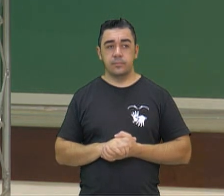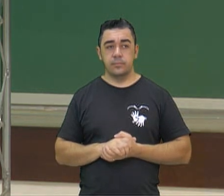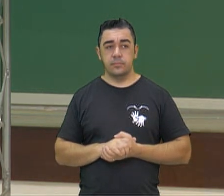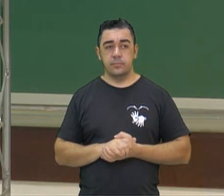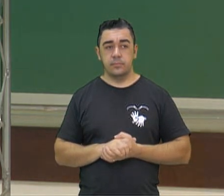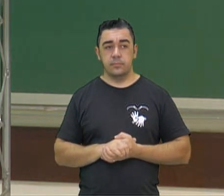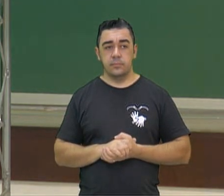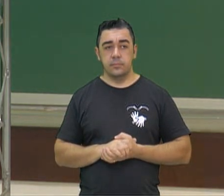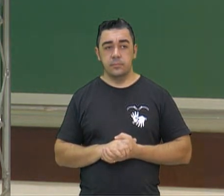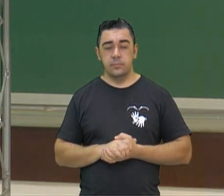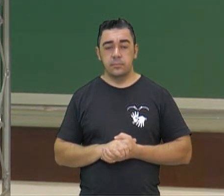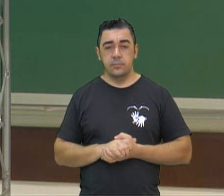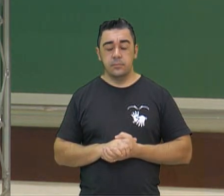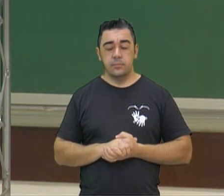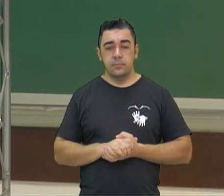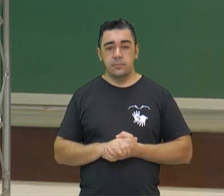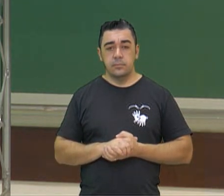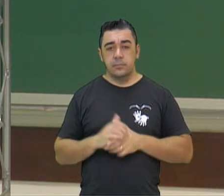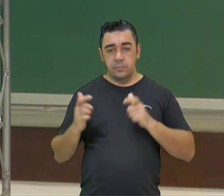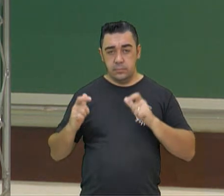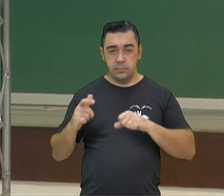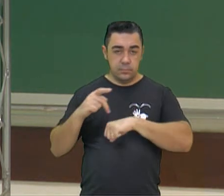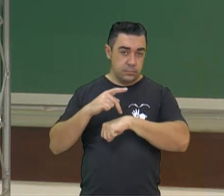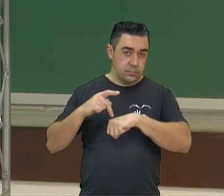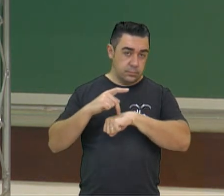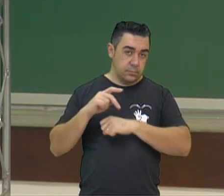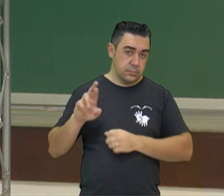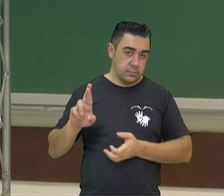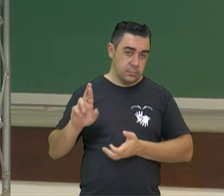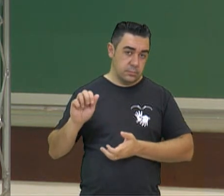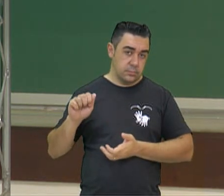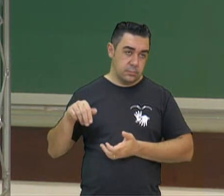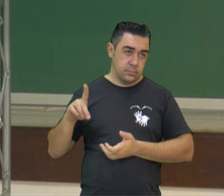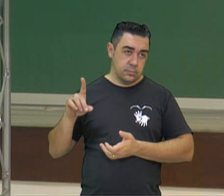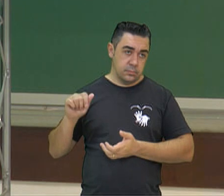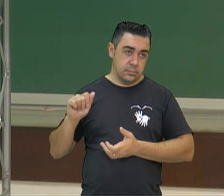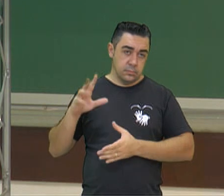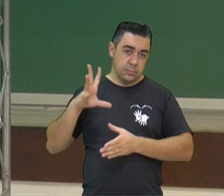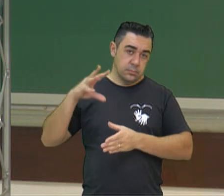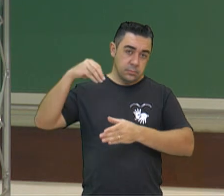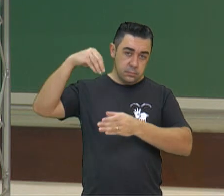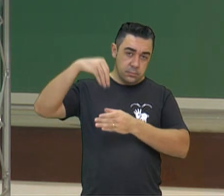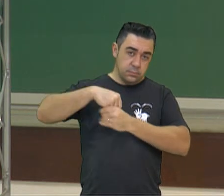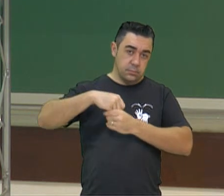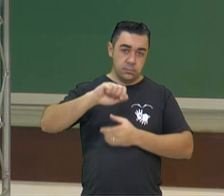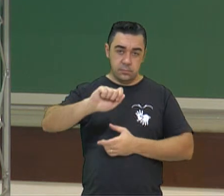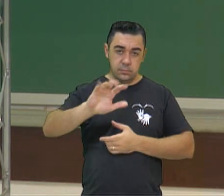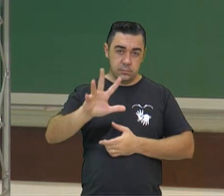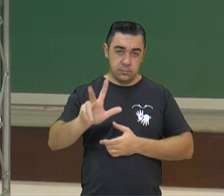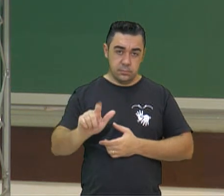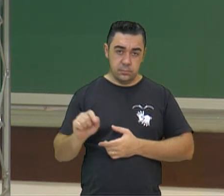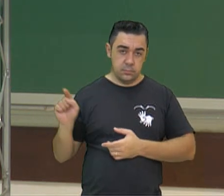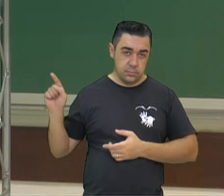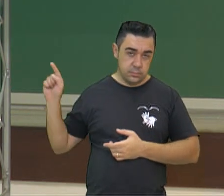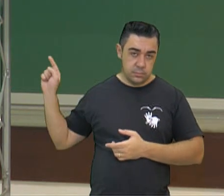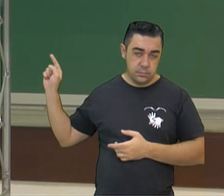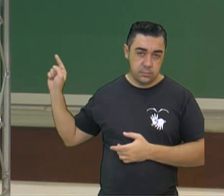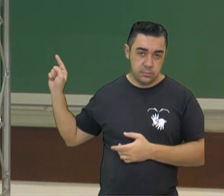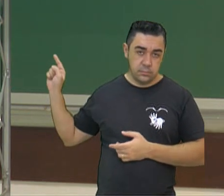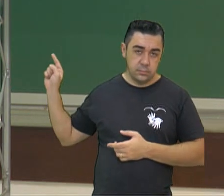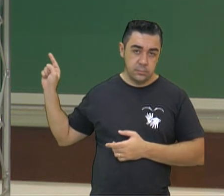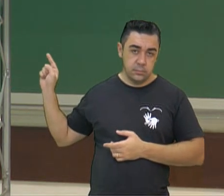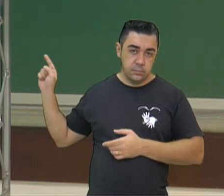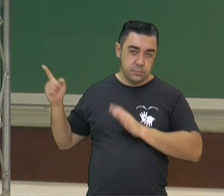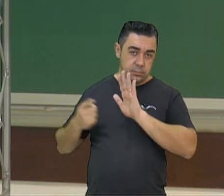O ponto onde que ela se encontra, aqui, ó, dentro do continente africano, aqui, certo?